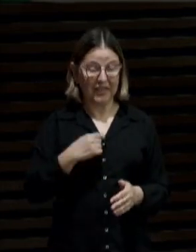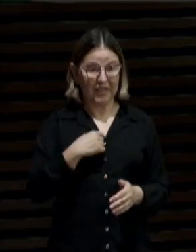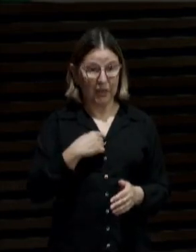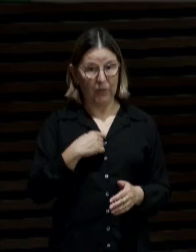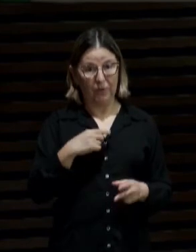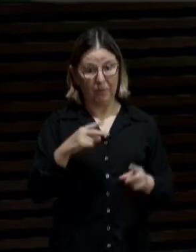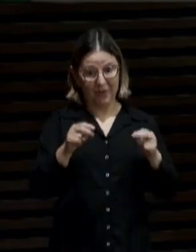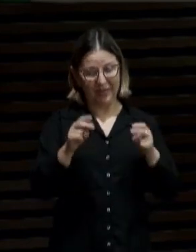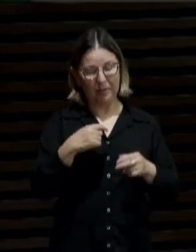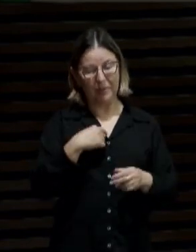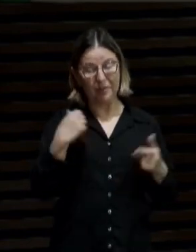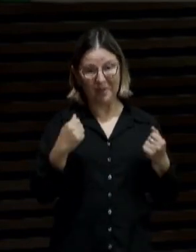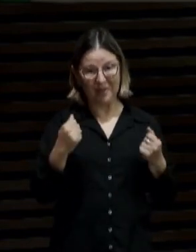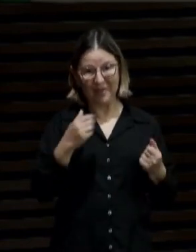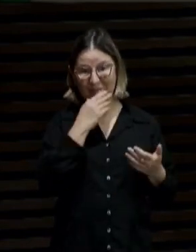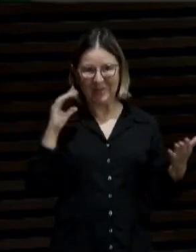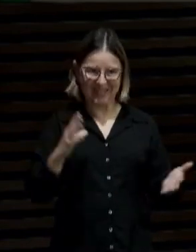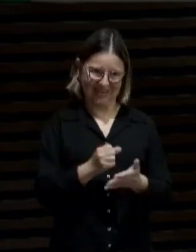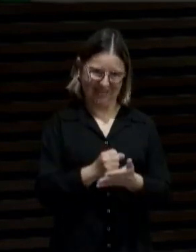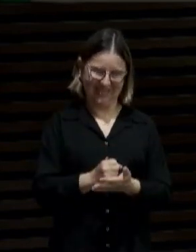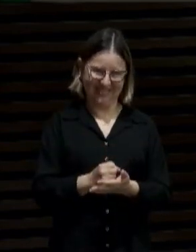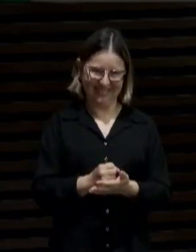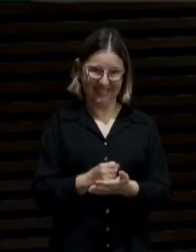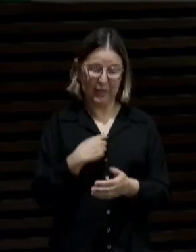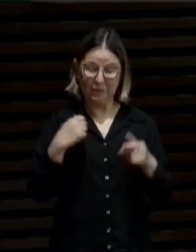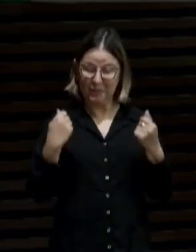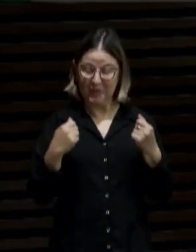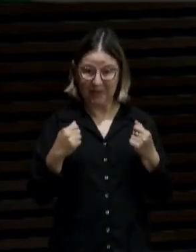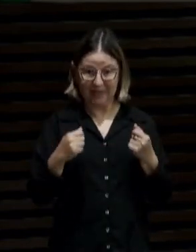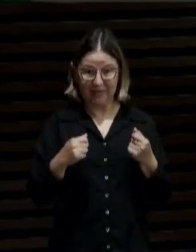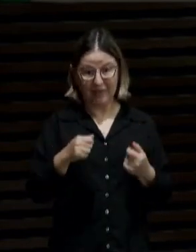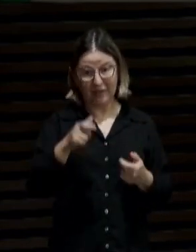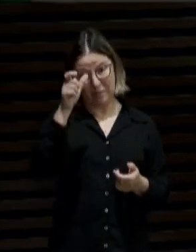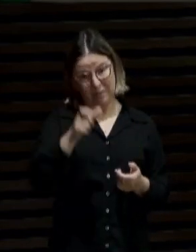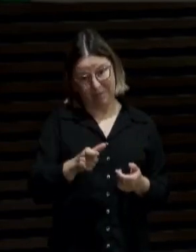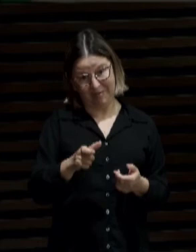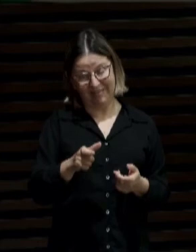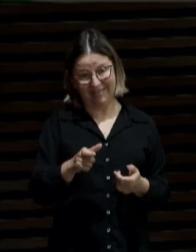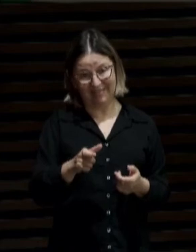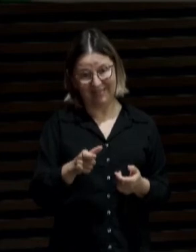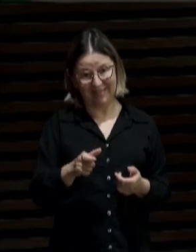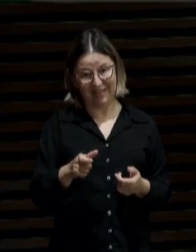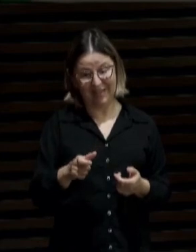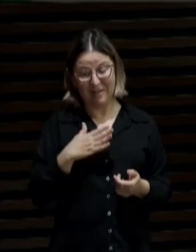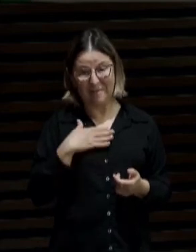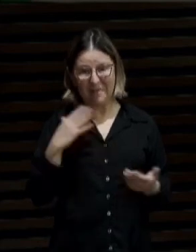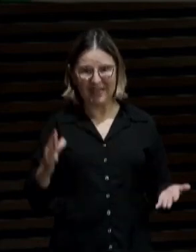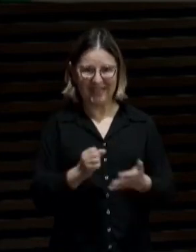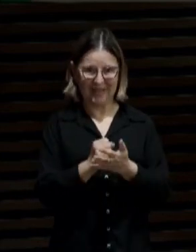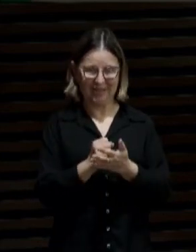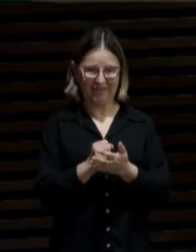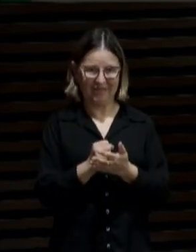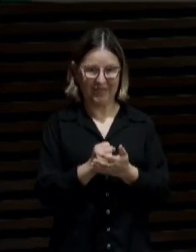eu sou, me apresentar diante de Deus. Eu preciso que alguém faça alguma coisa. Mas ela não dá vida.